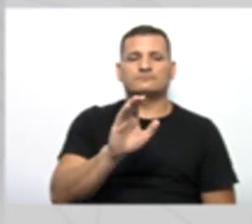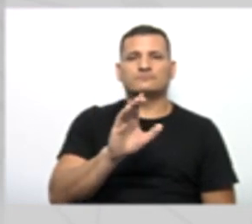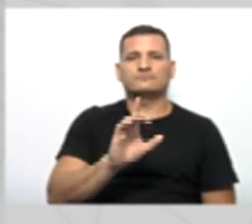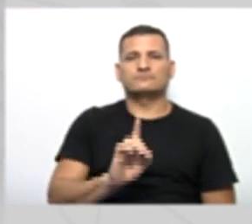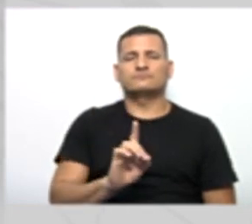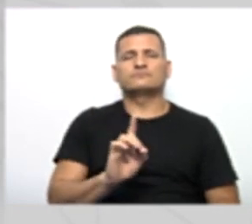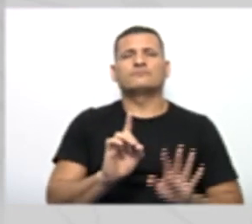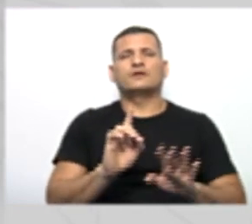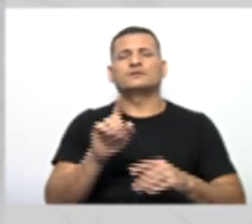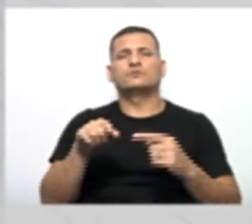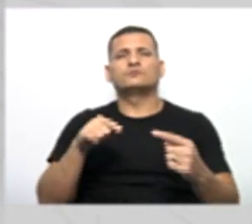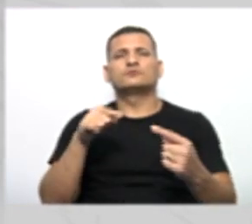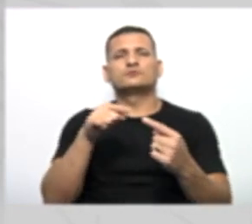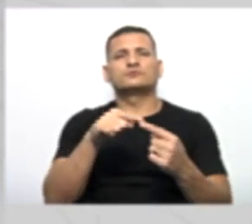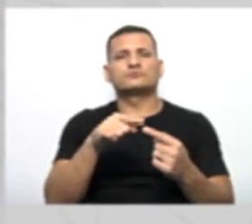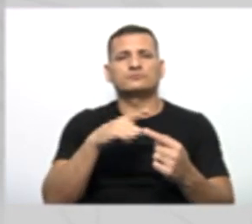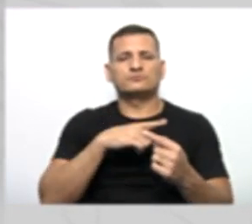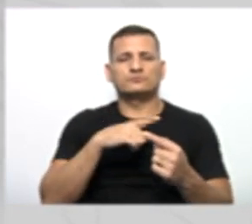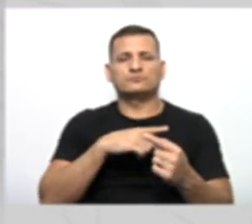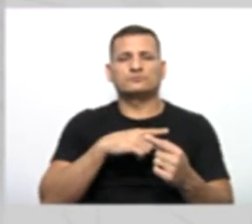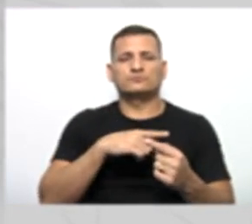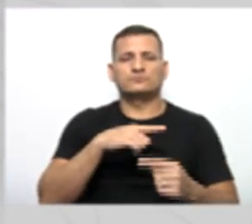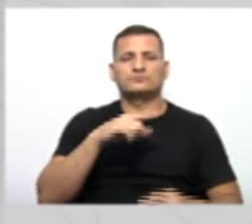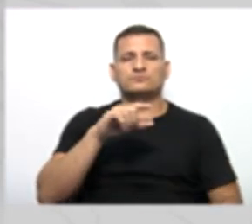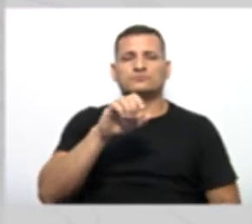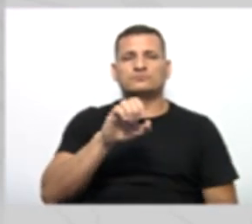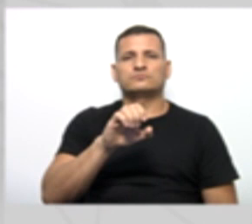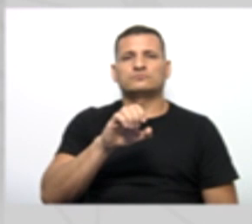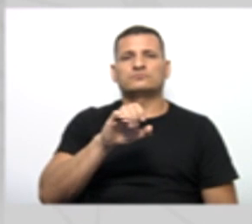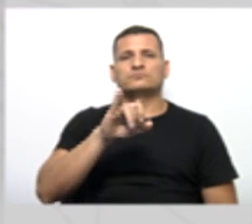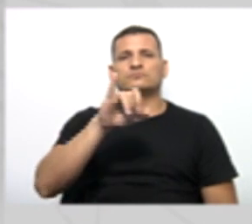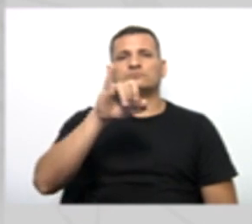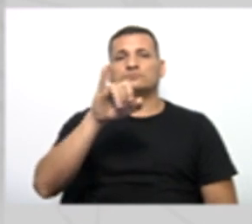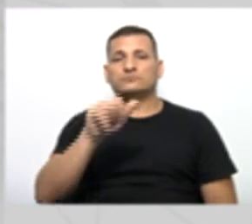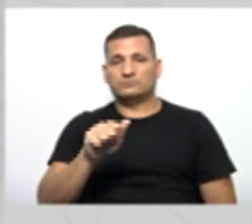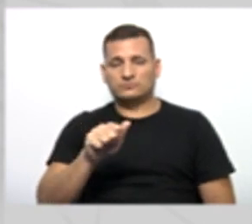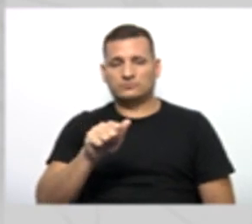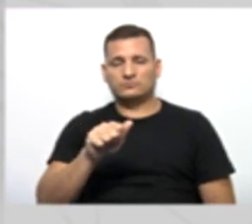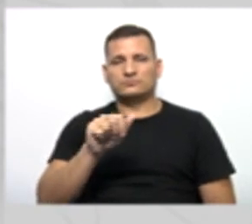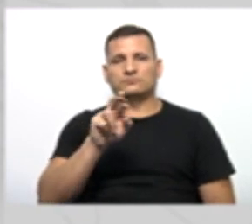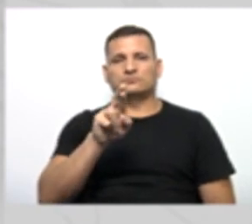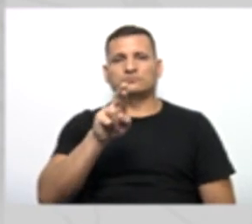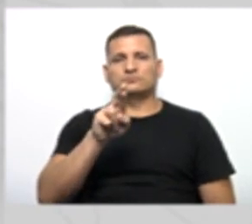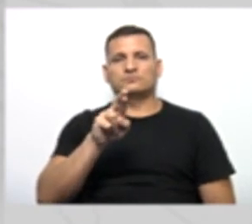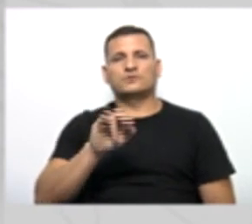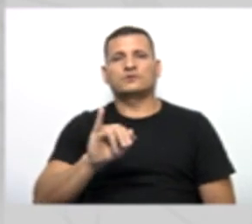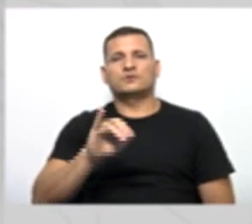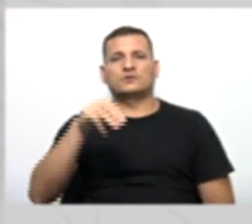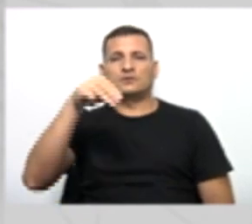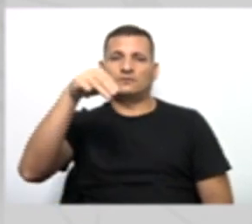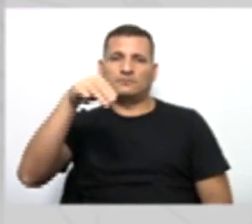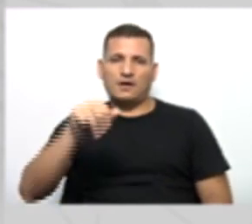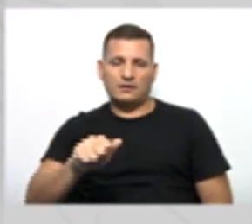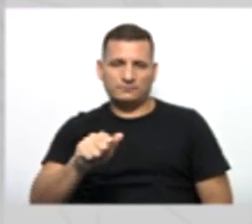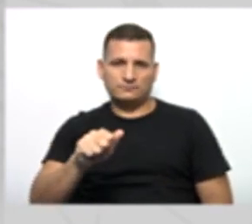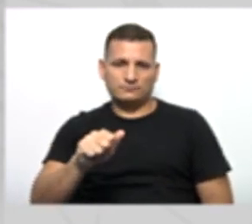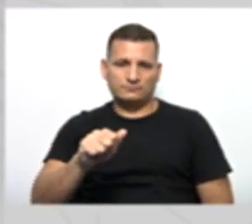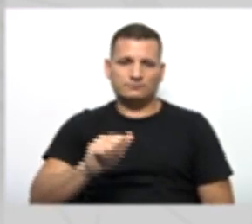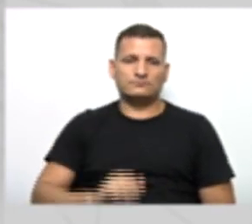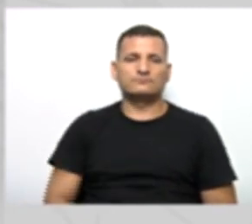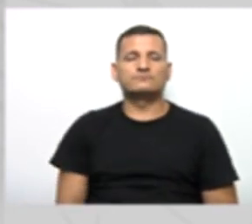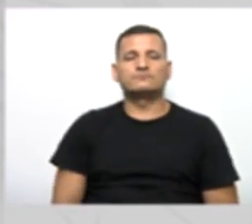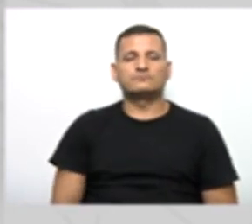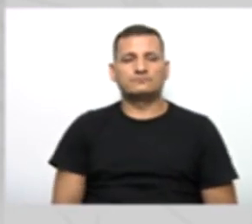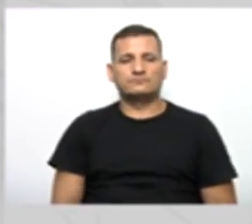do EIA-RIMA. O objetivo do EIA-RIMA. Era isso que a pergunta